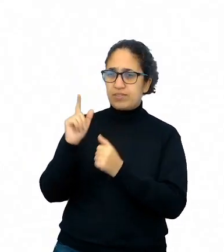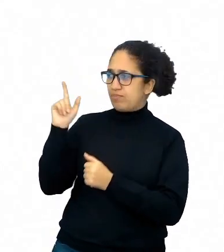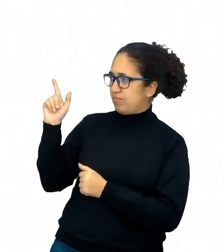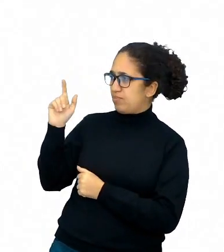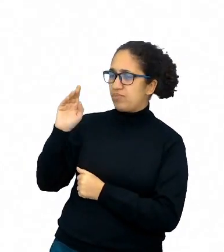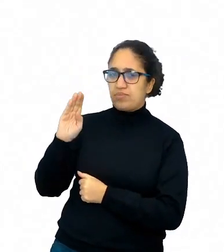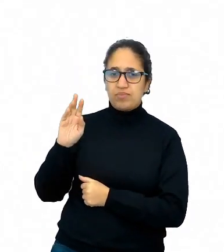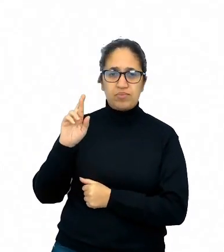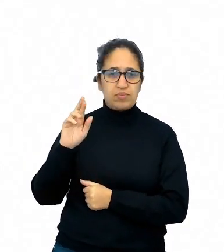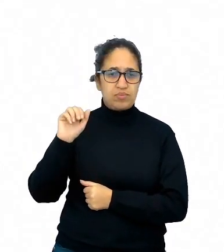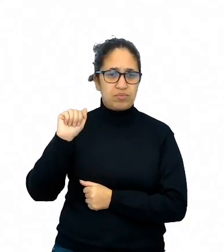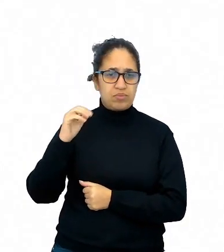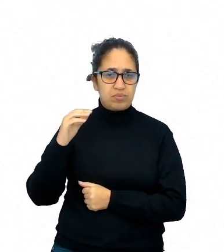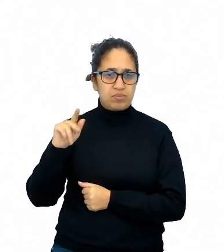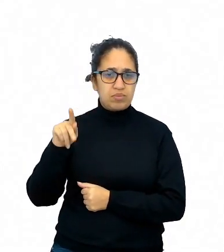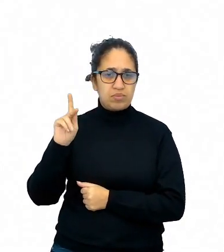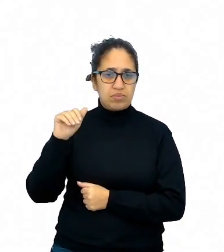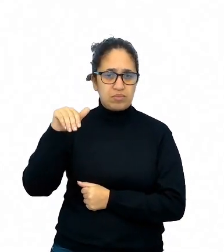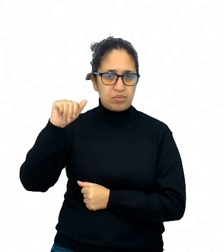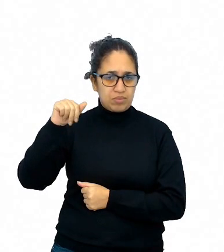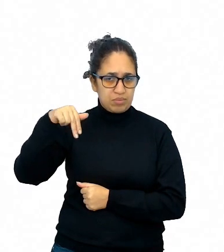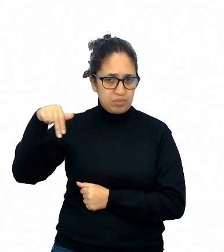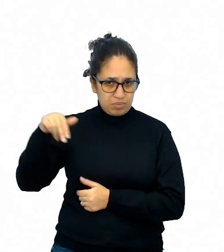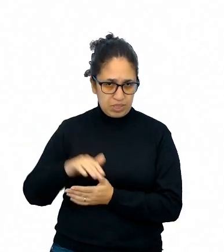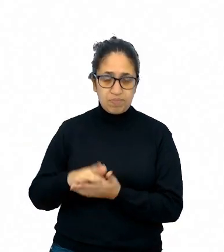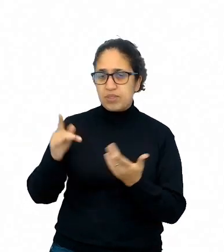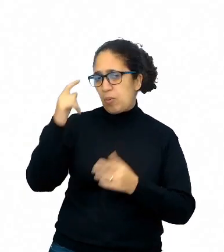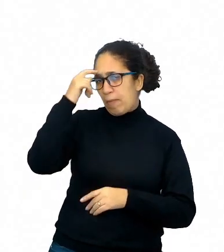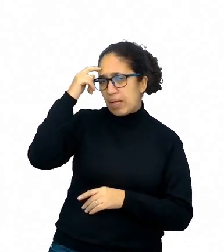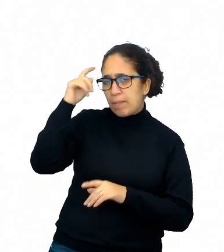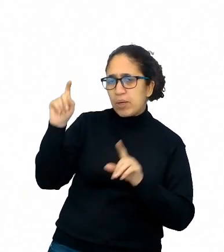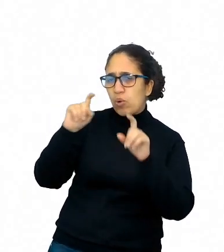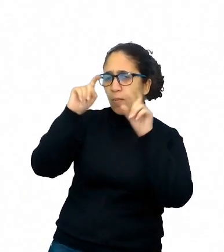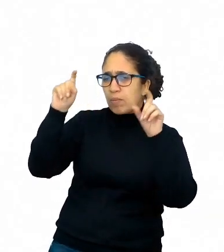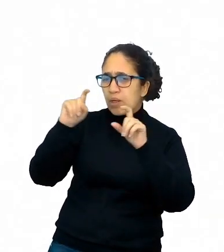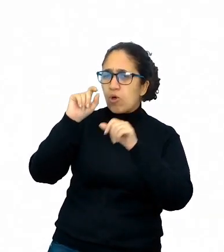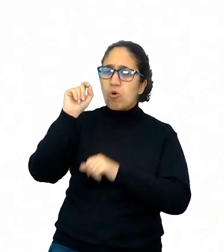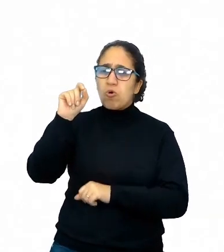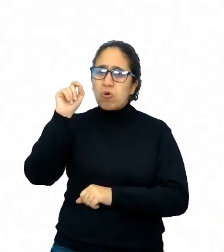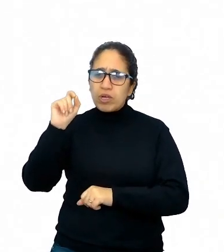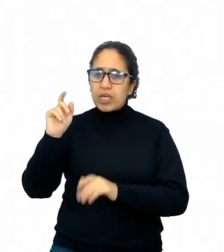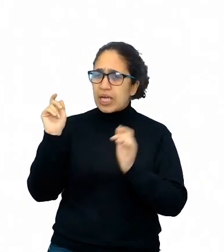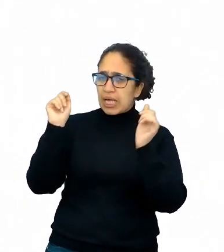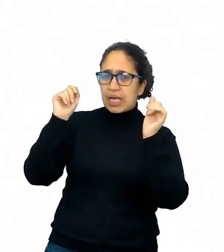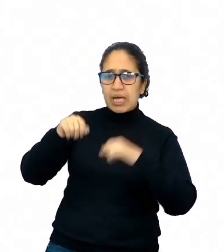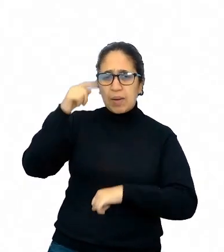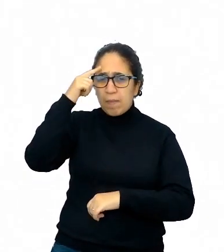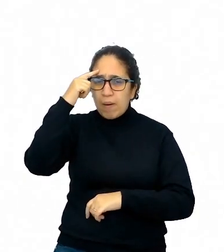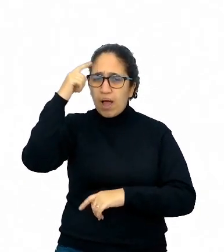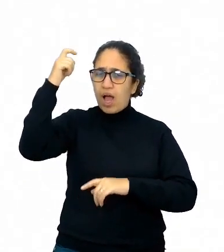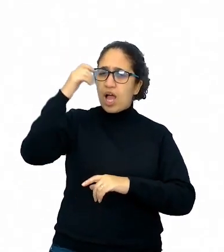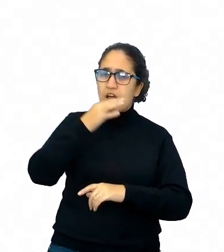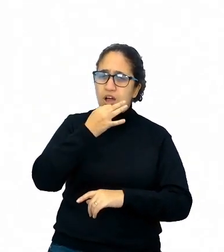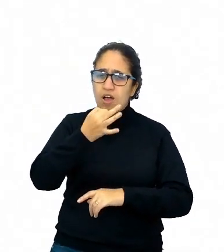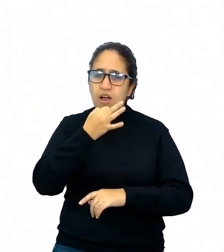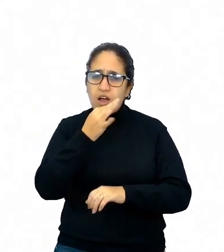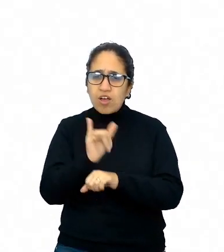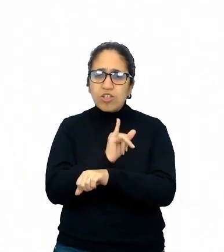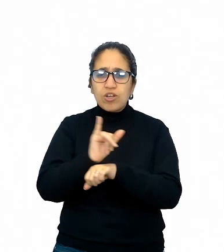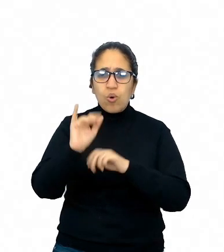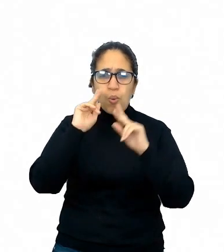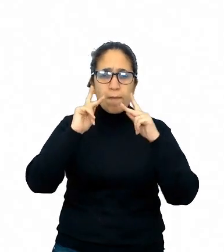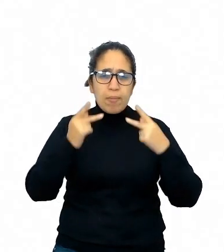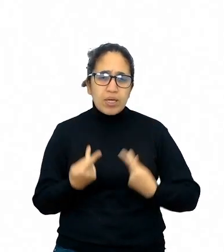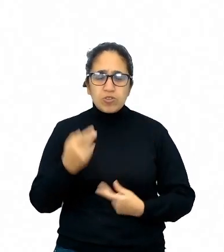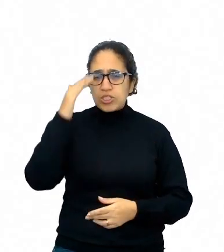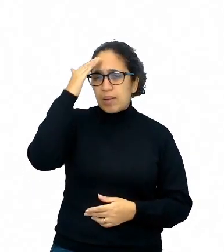Brackman. Pensamento computacional é uma distinta capacidade criativa, crítica e estratégica humana de saber utilizar os